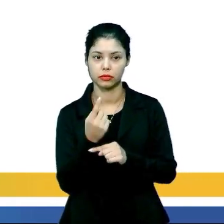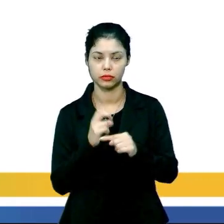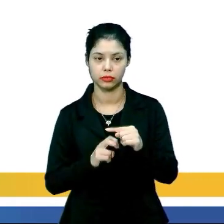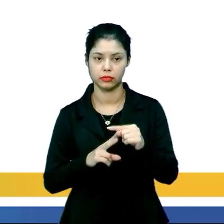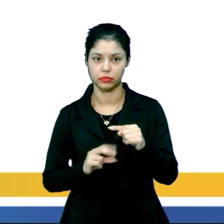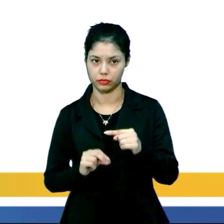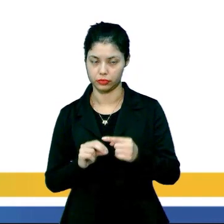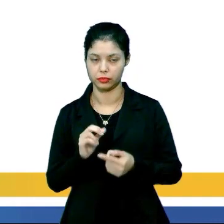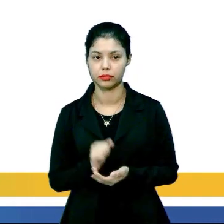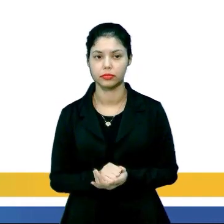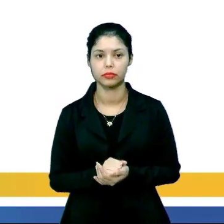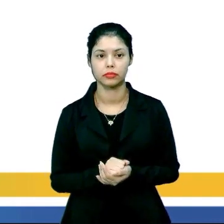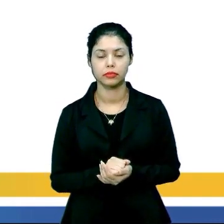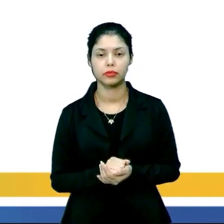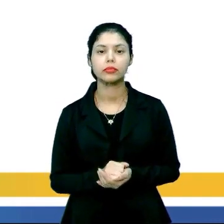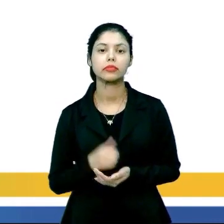real.